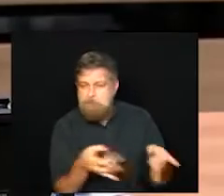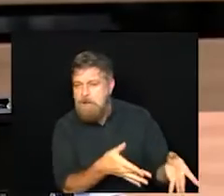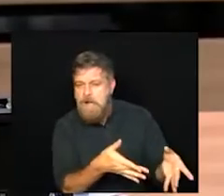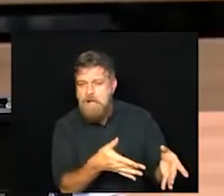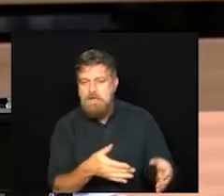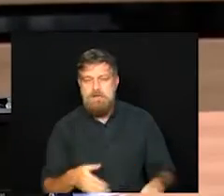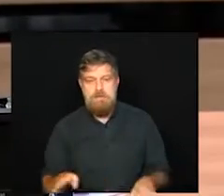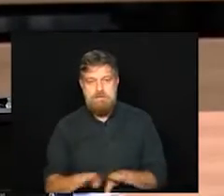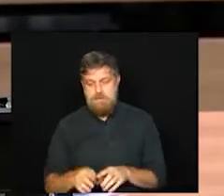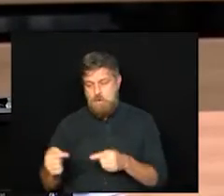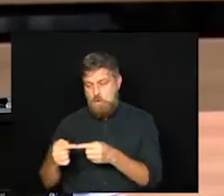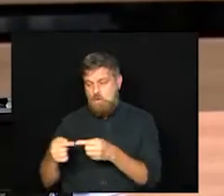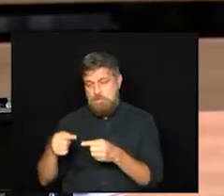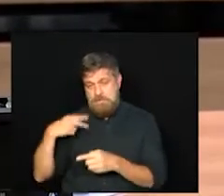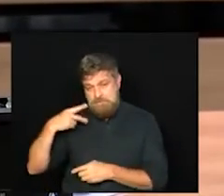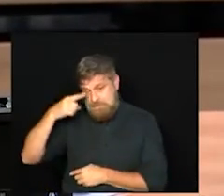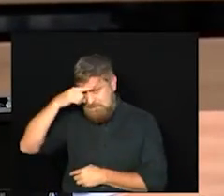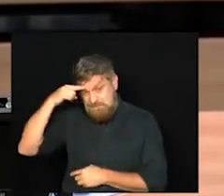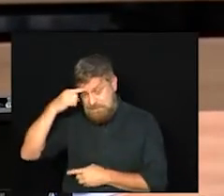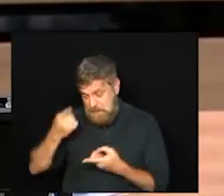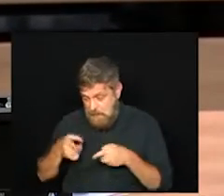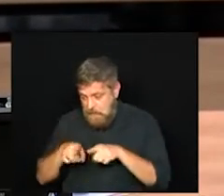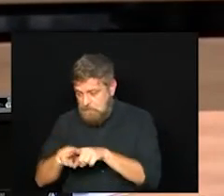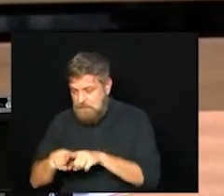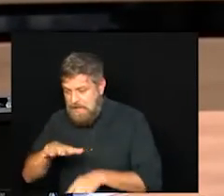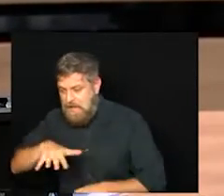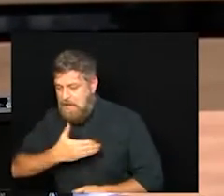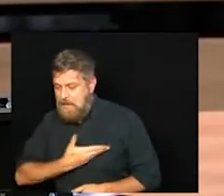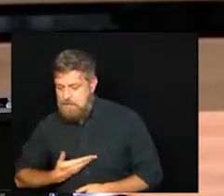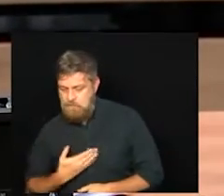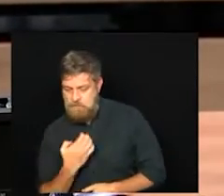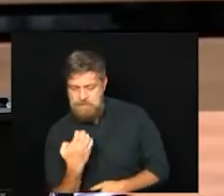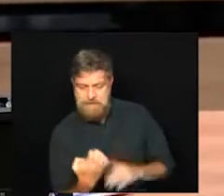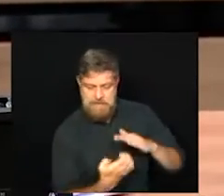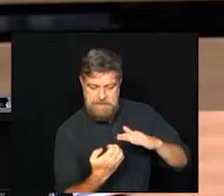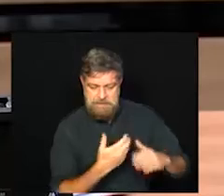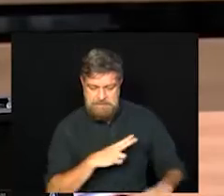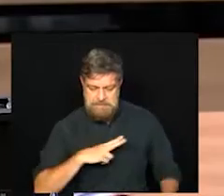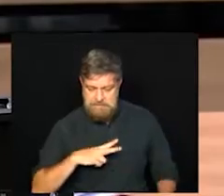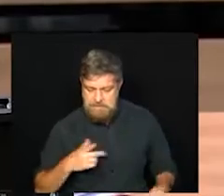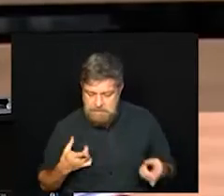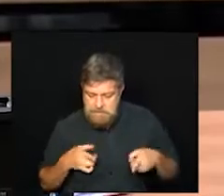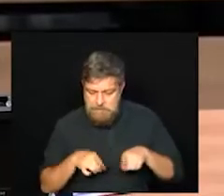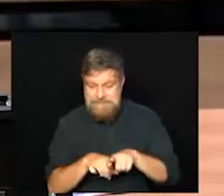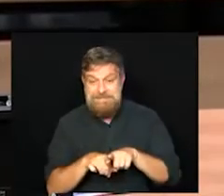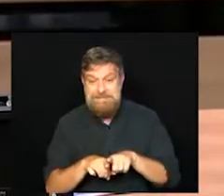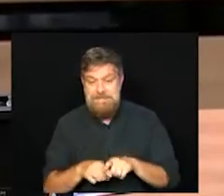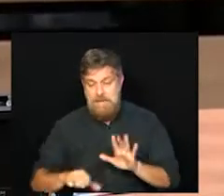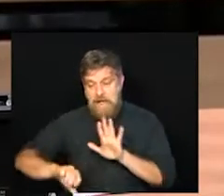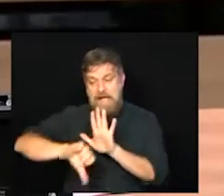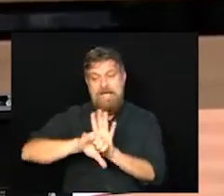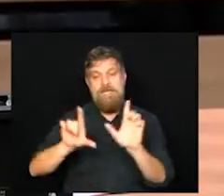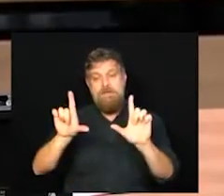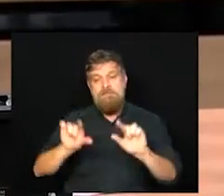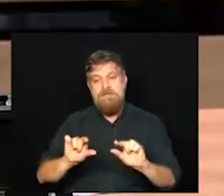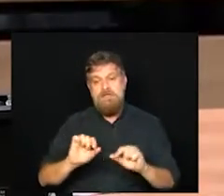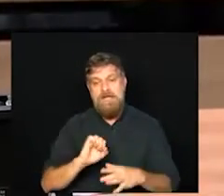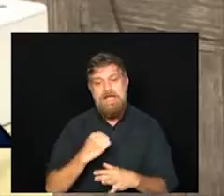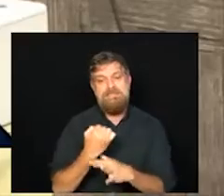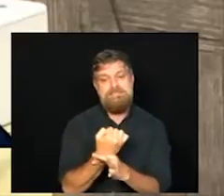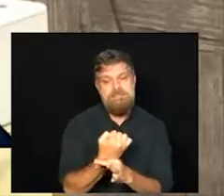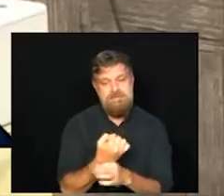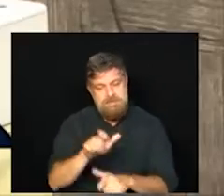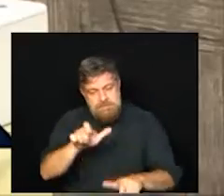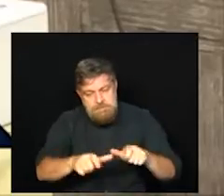De acordo com o parlamentar, a parceria entre público e privado vai reduzir a criminalidade e dar mais segurança ao